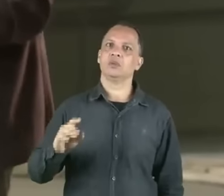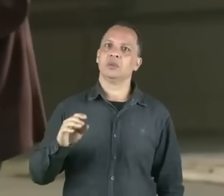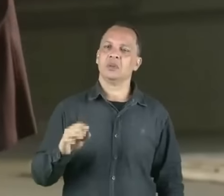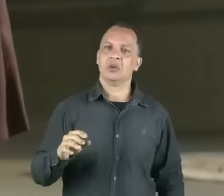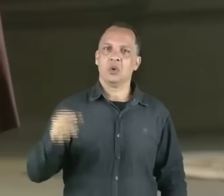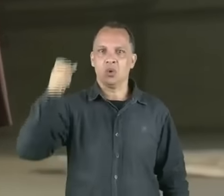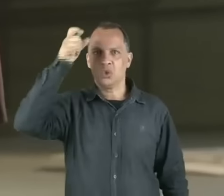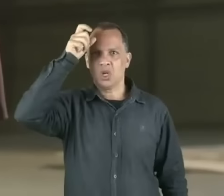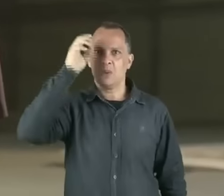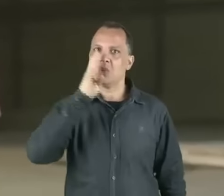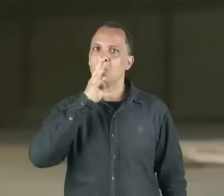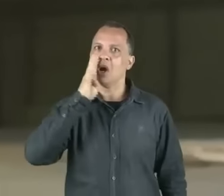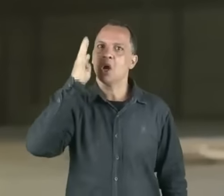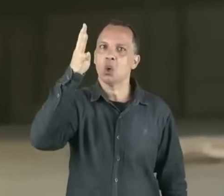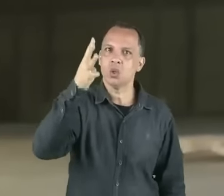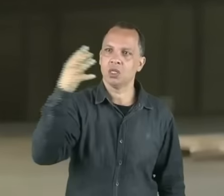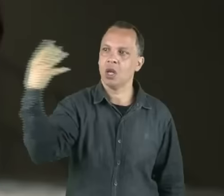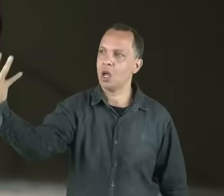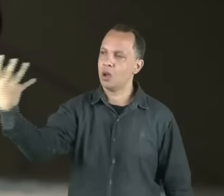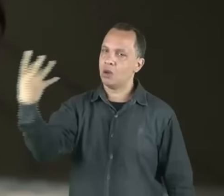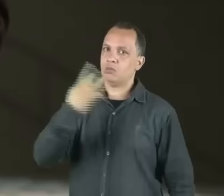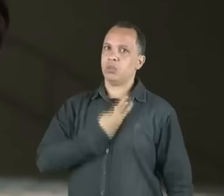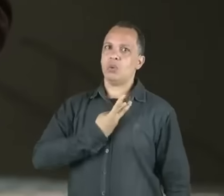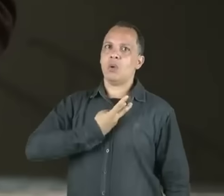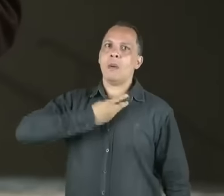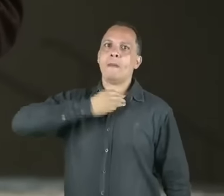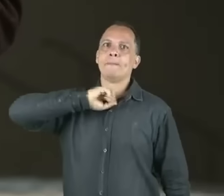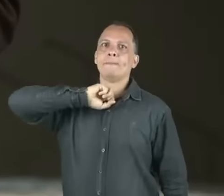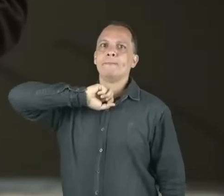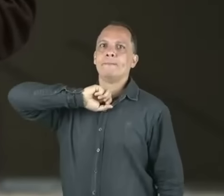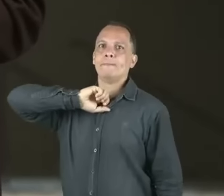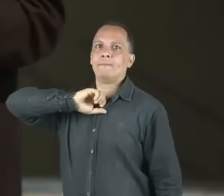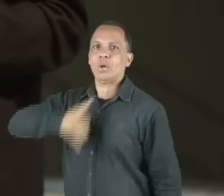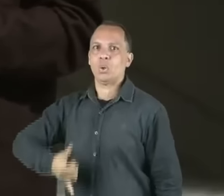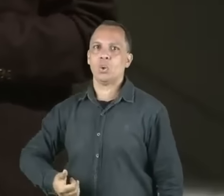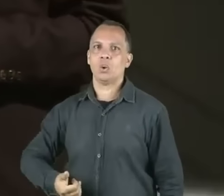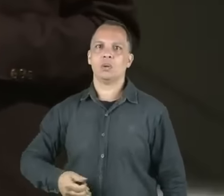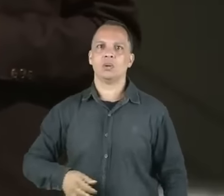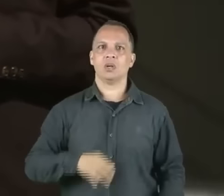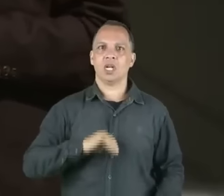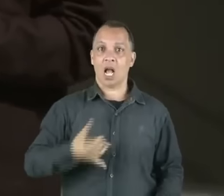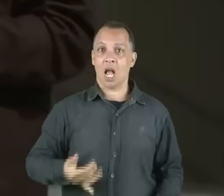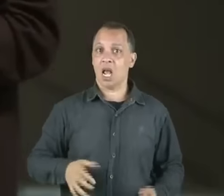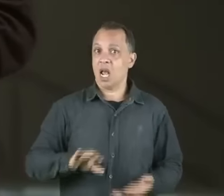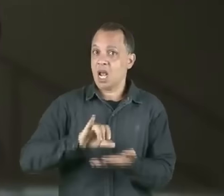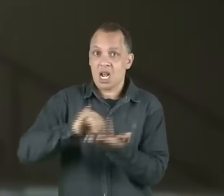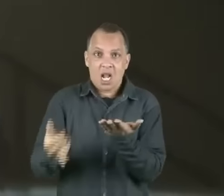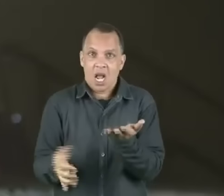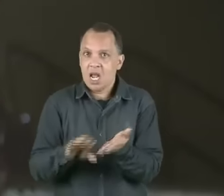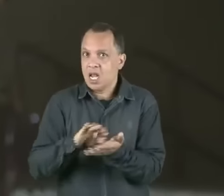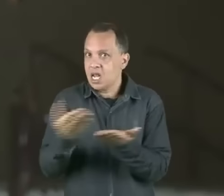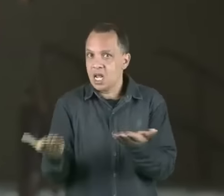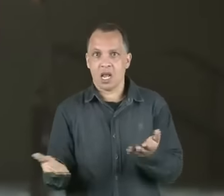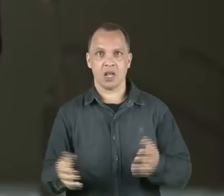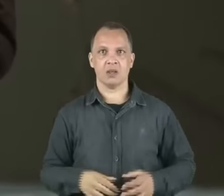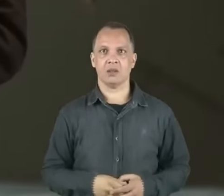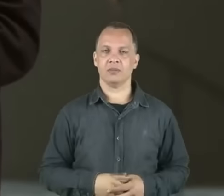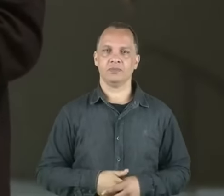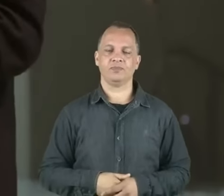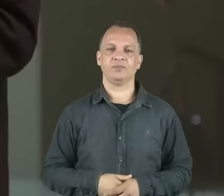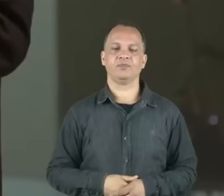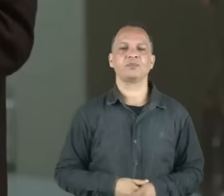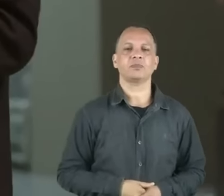história da Mulher Samaritana com Jesus que quando a mulher tem um encontro com Jesus